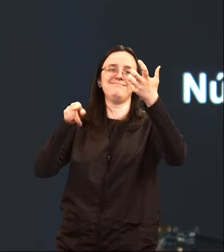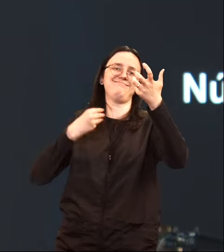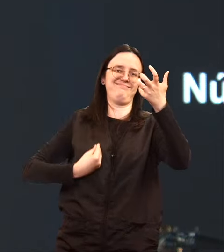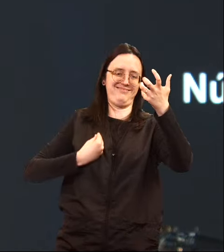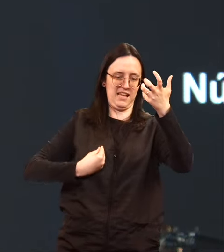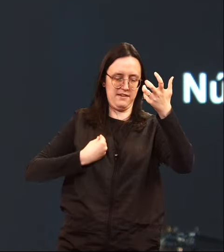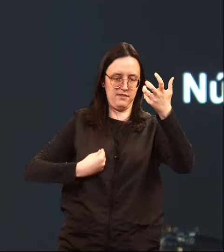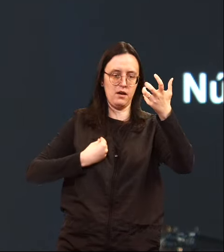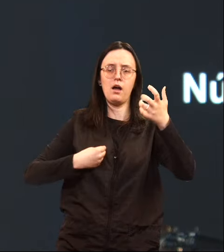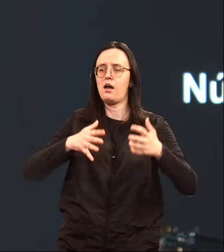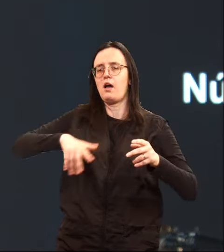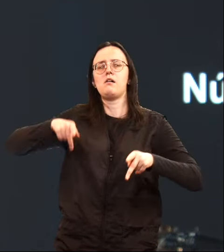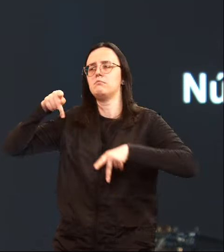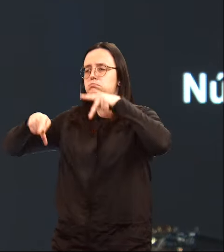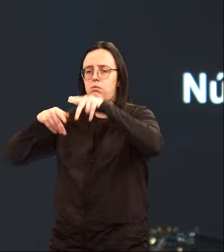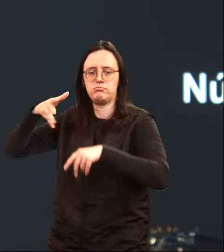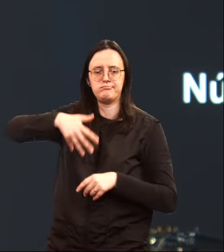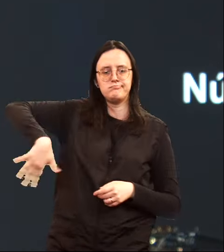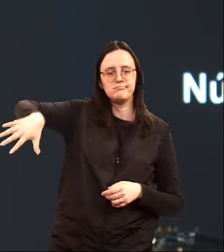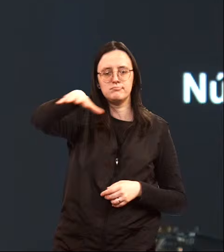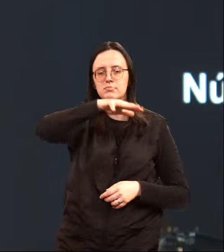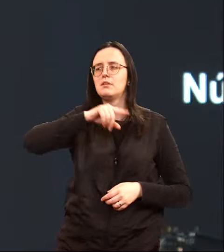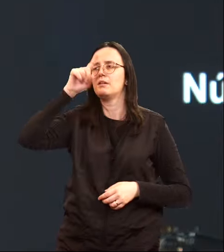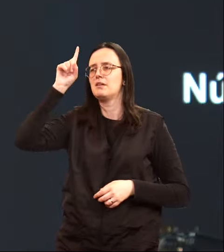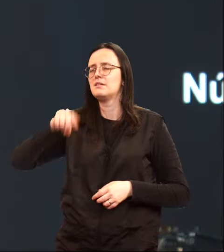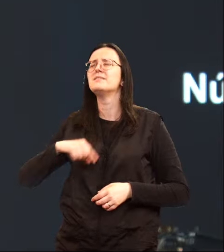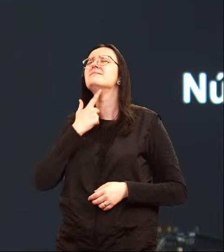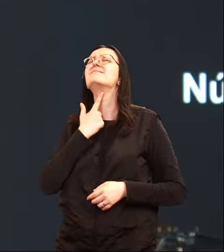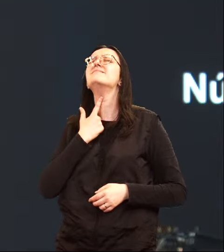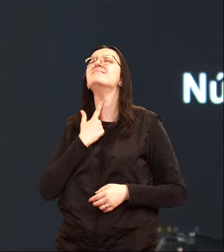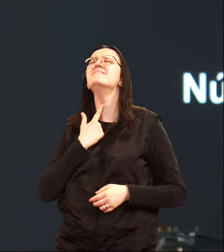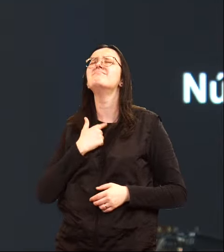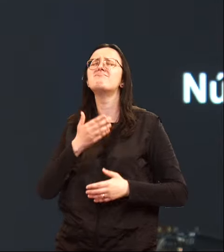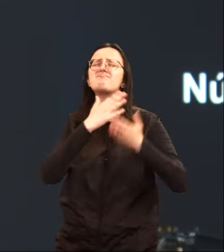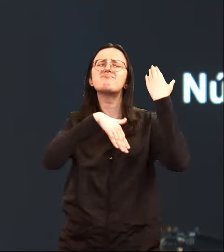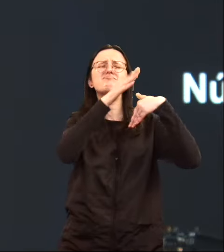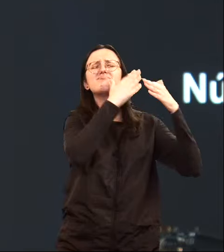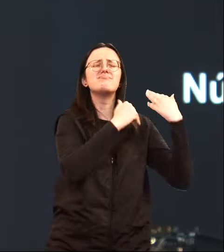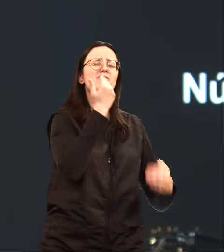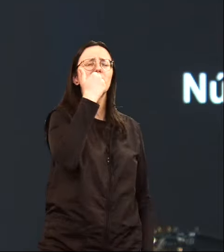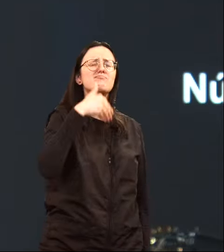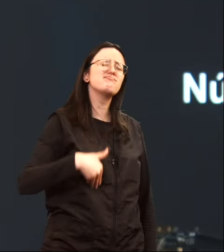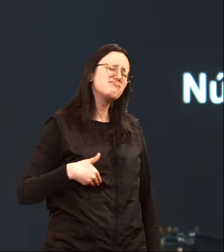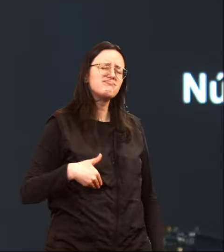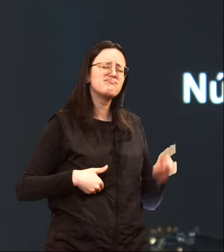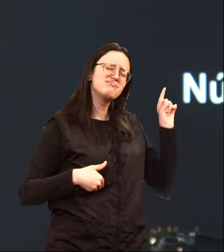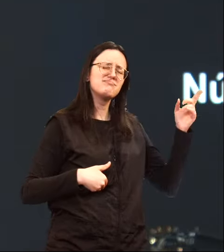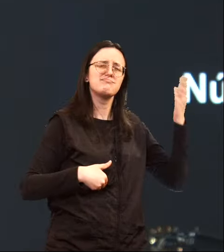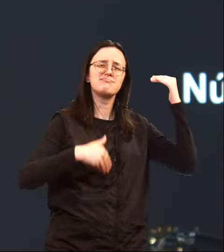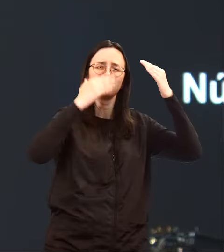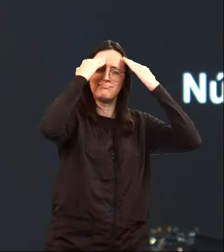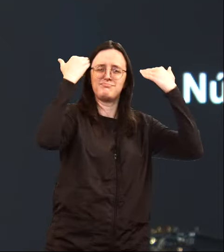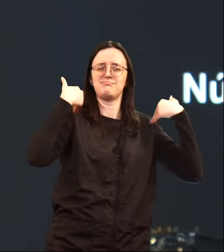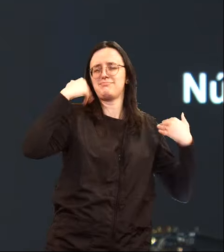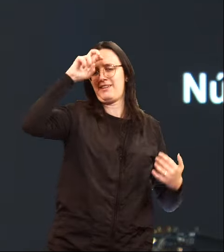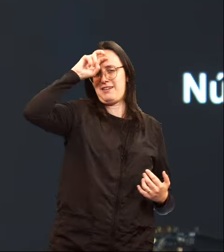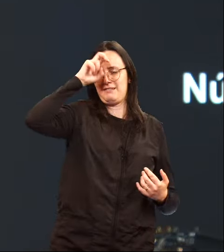o populacho que estava no meio deles veio a ter grande desejo das comidas dos egípcios, pelo que os filhos de